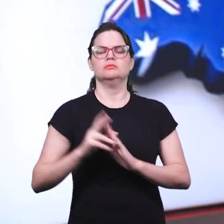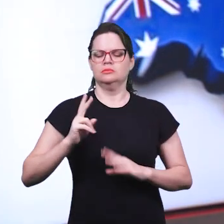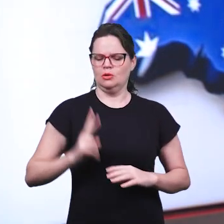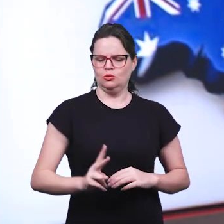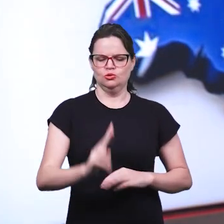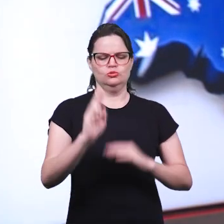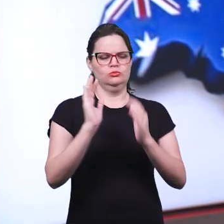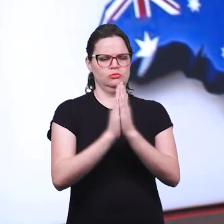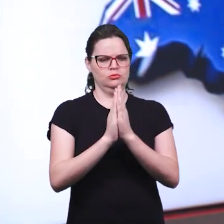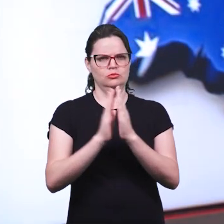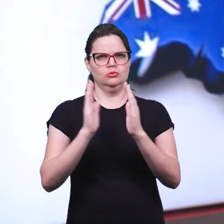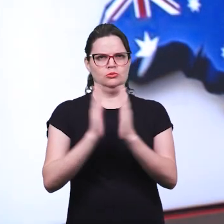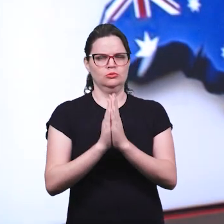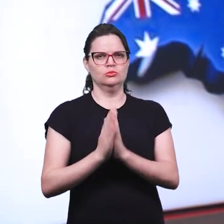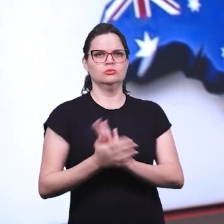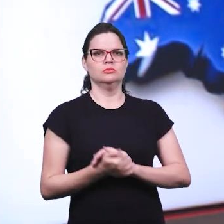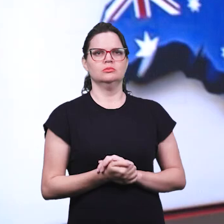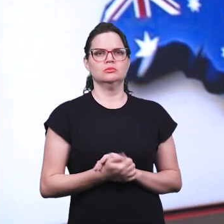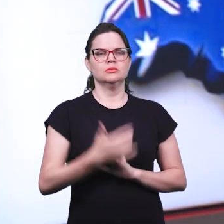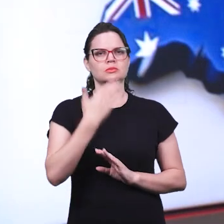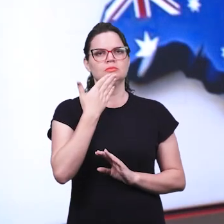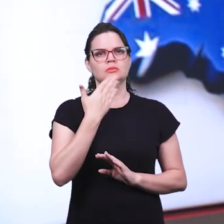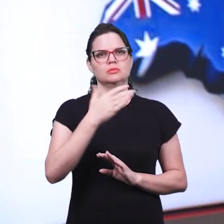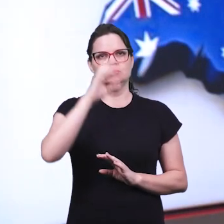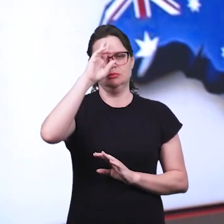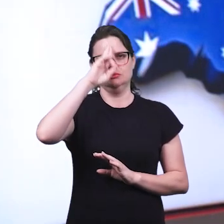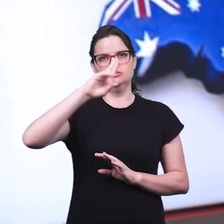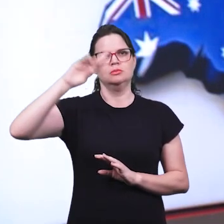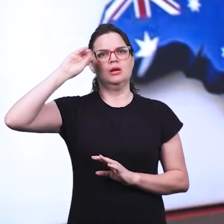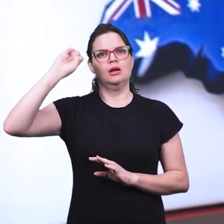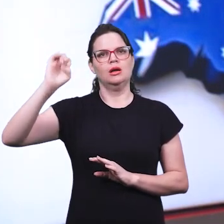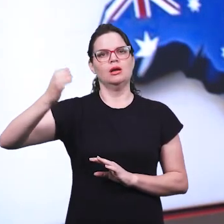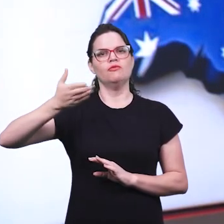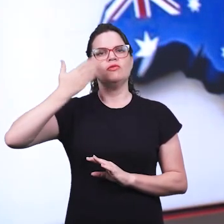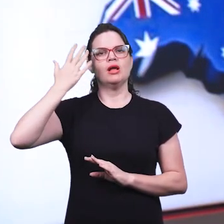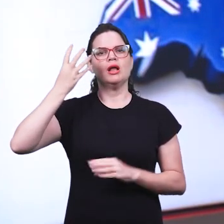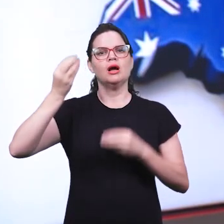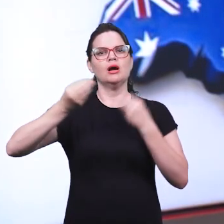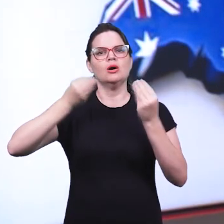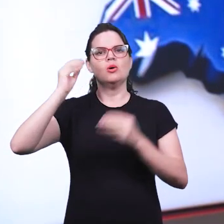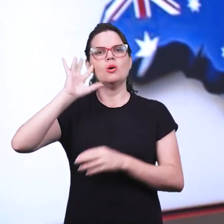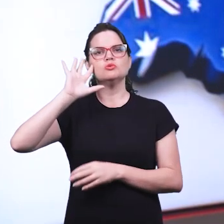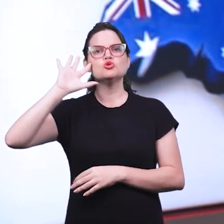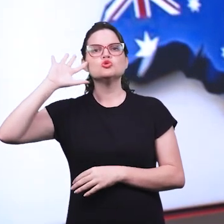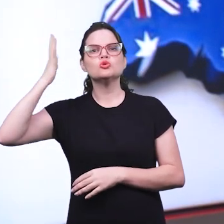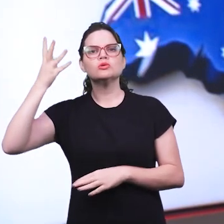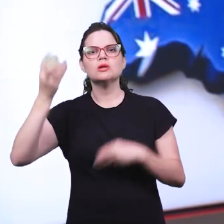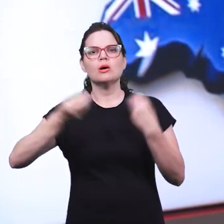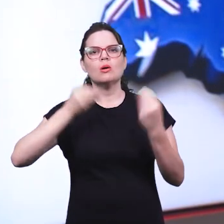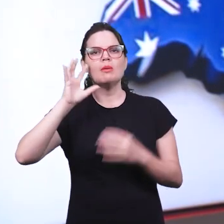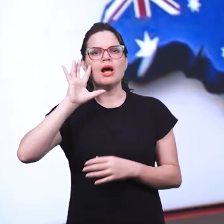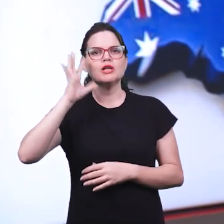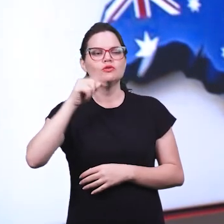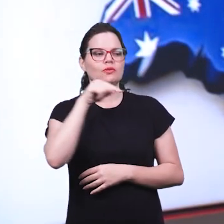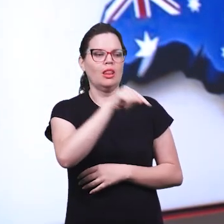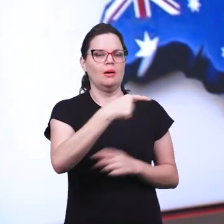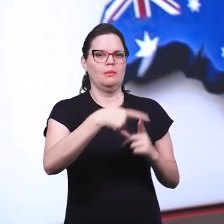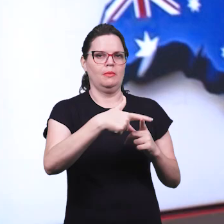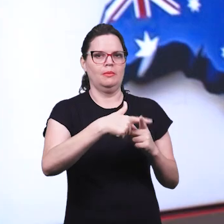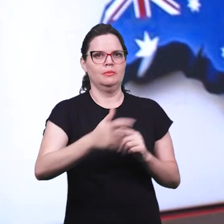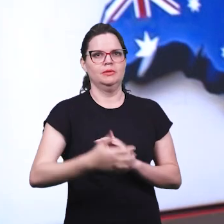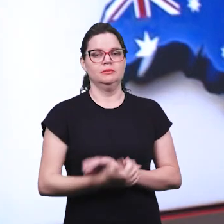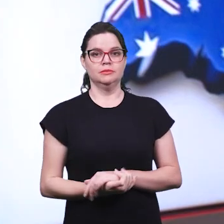Continuamos a orar, pedindo ao Senhor que revelasse a solução para aquele problema. E o Senhor